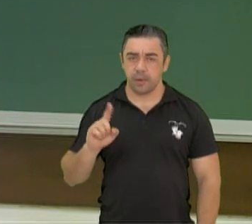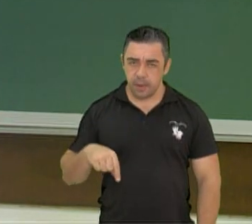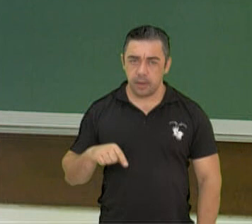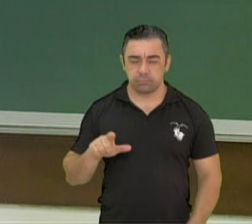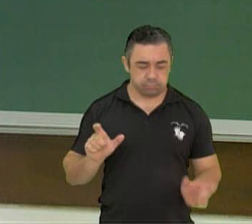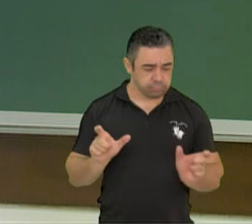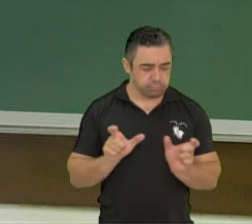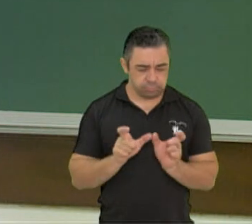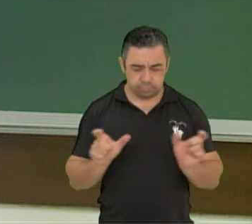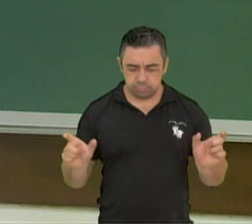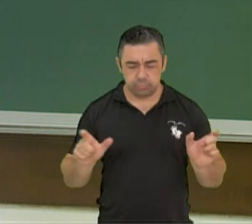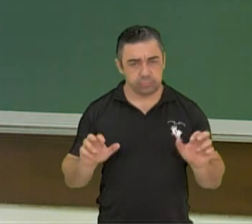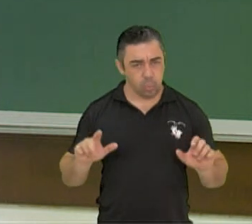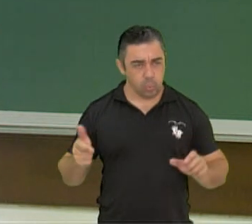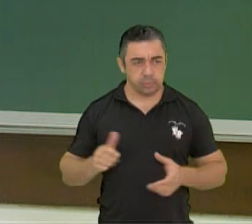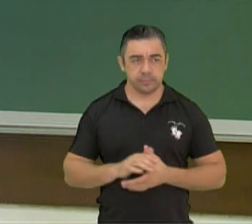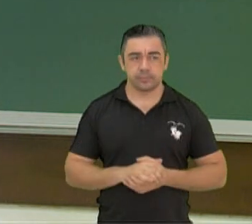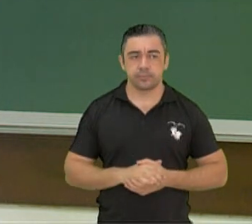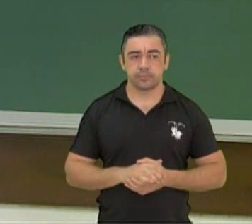outro, ok?